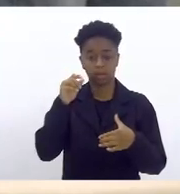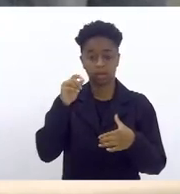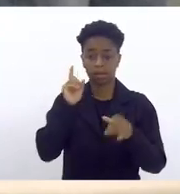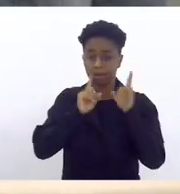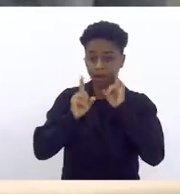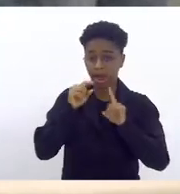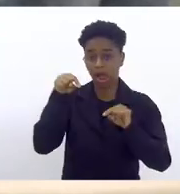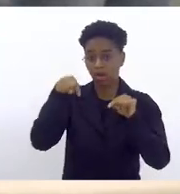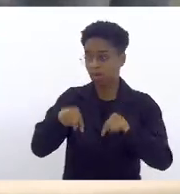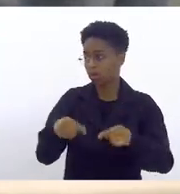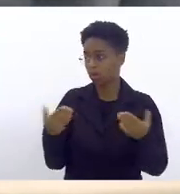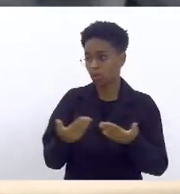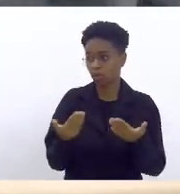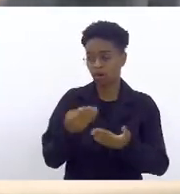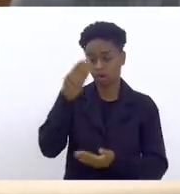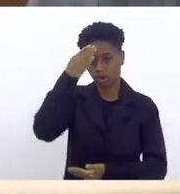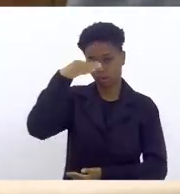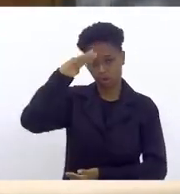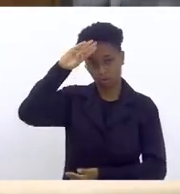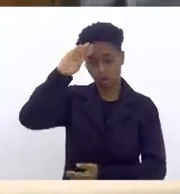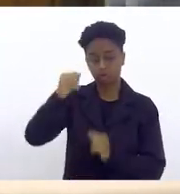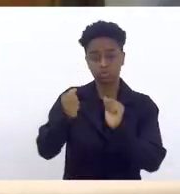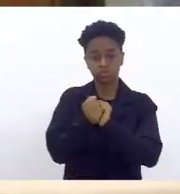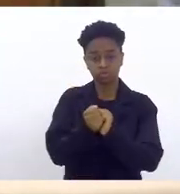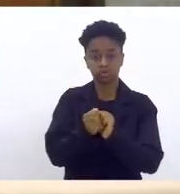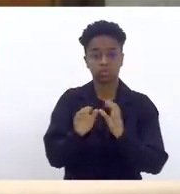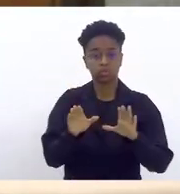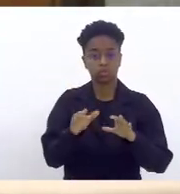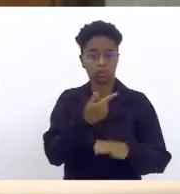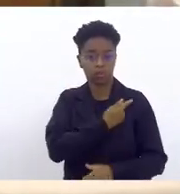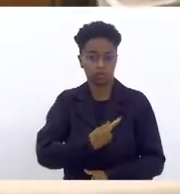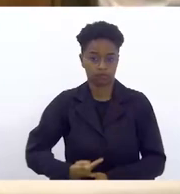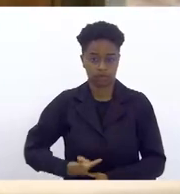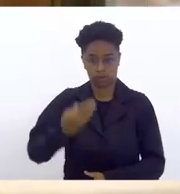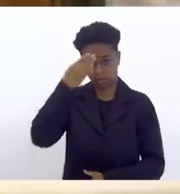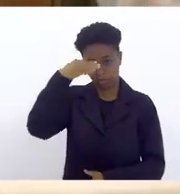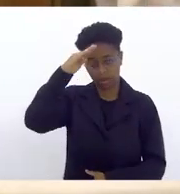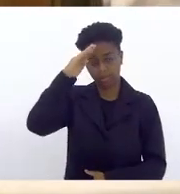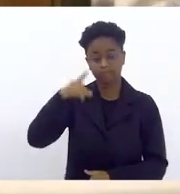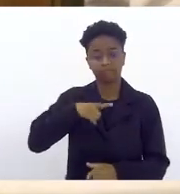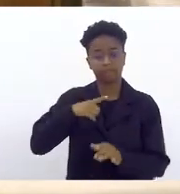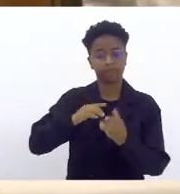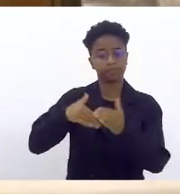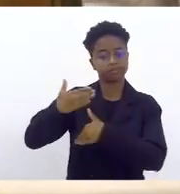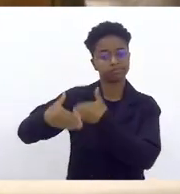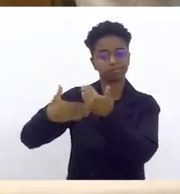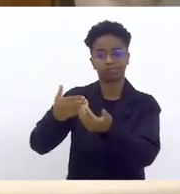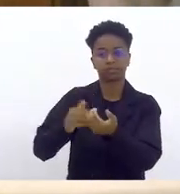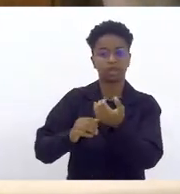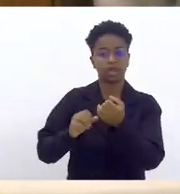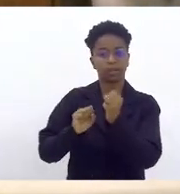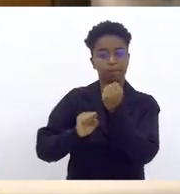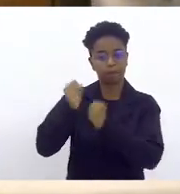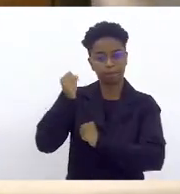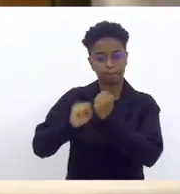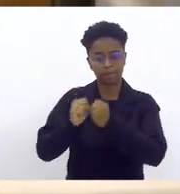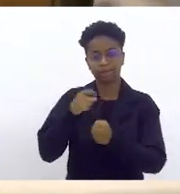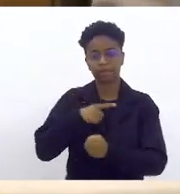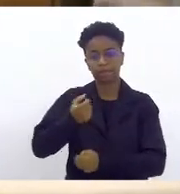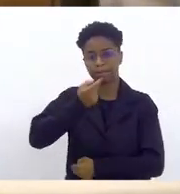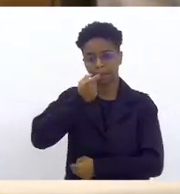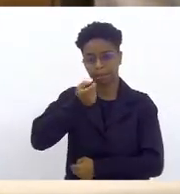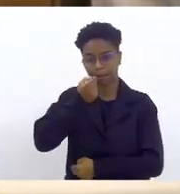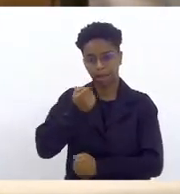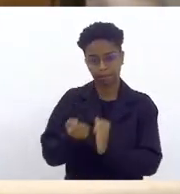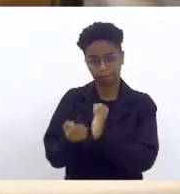fazendo uma relação com o governo Cubano no desenvolvimento de um complexo industrial de medicamentos produzidos em